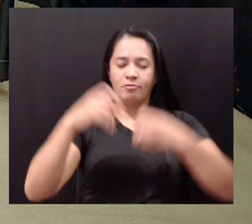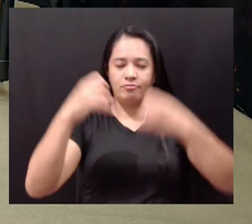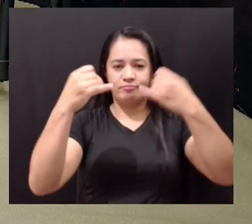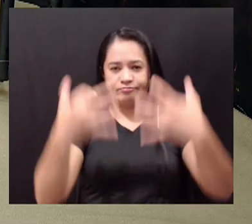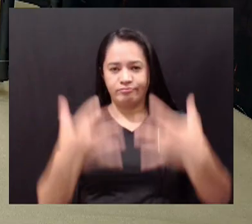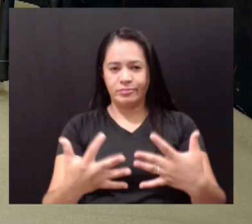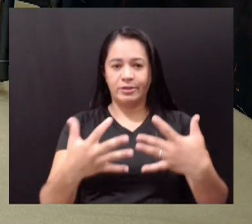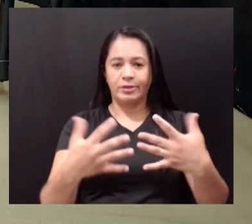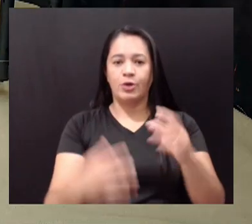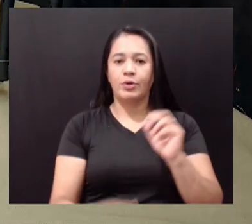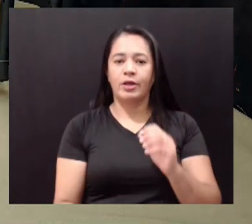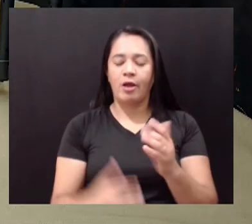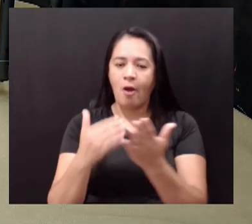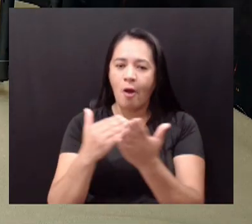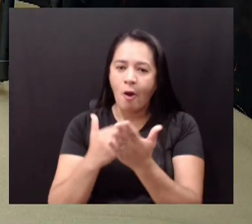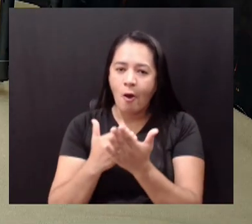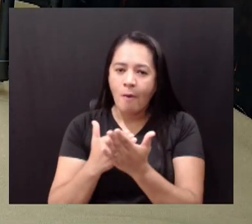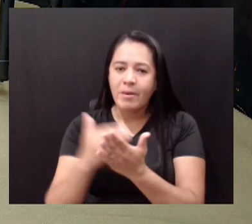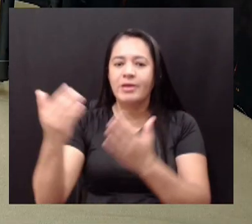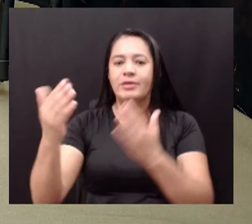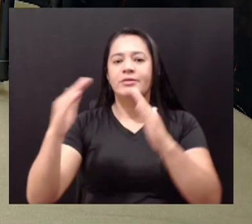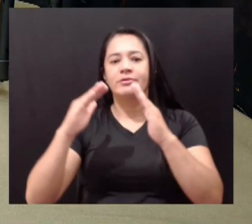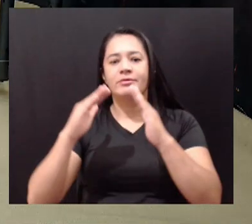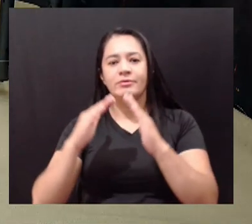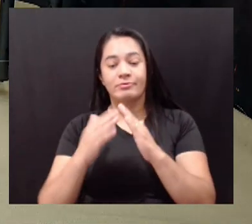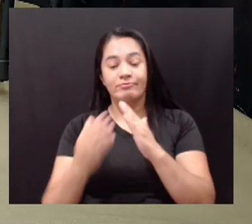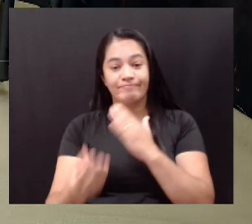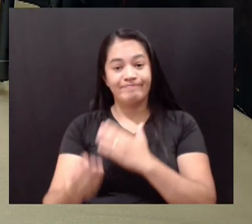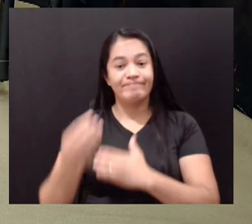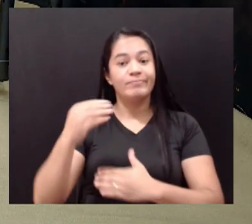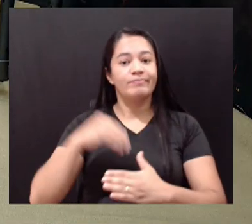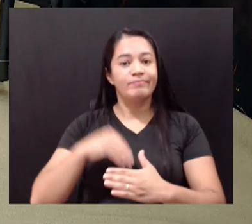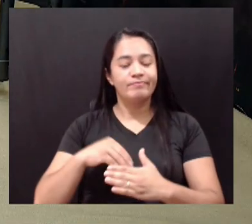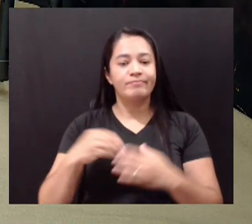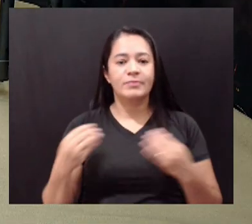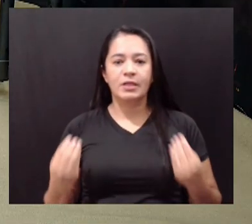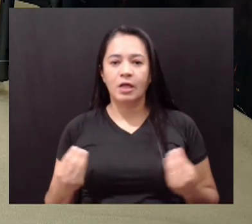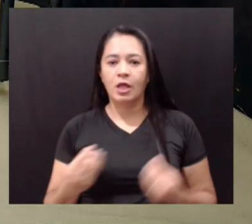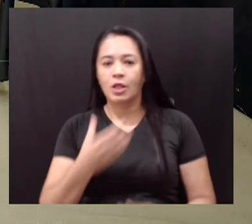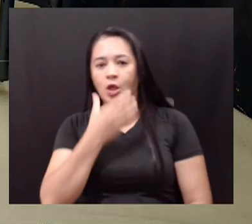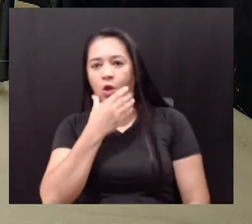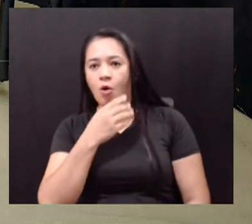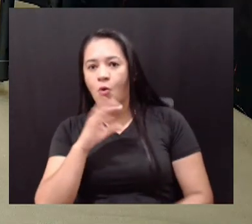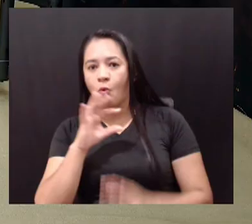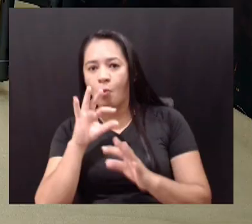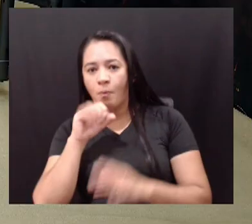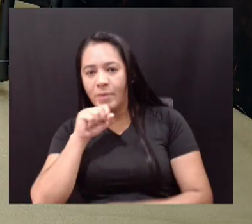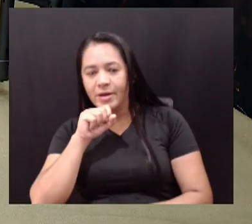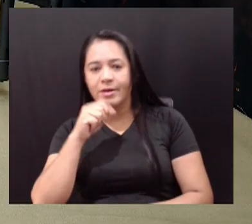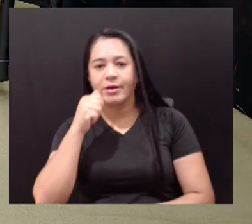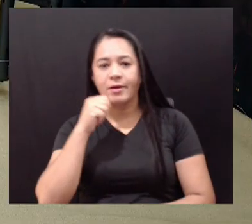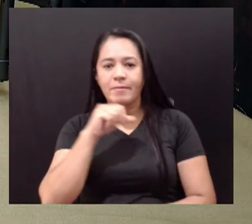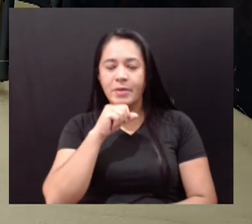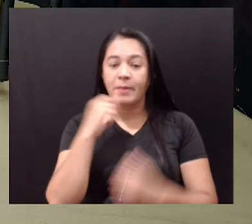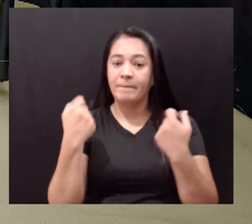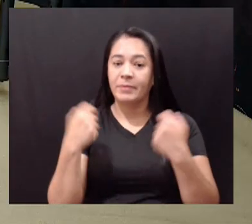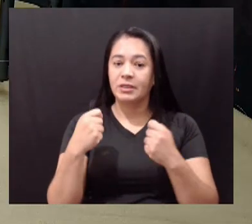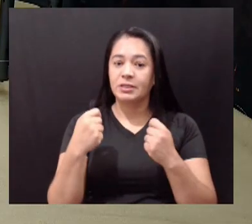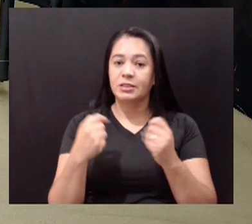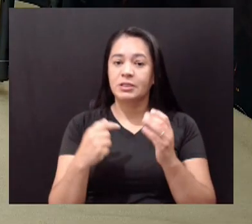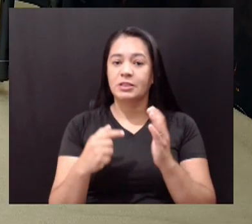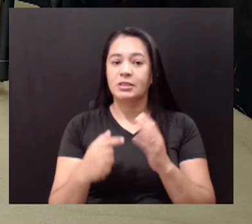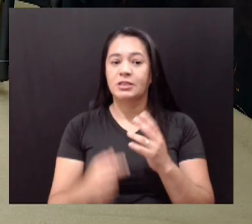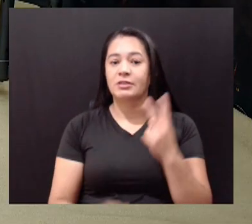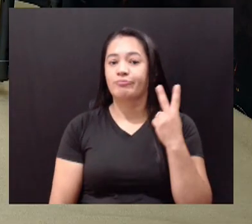começa em casa, né. Então o pai precisa mostrar os 2 lados, né, da vida, os